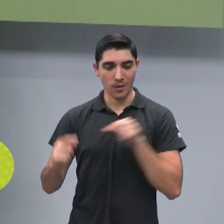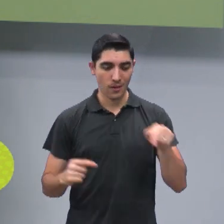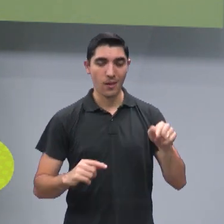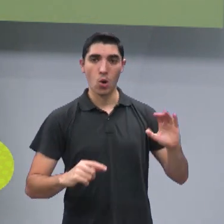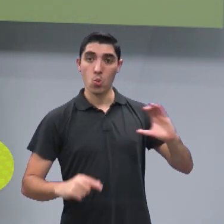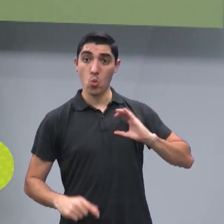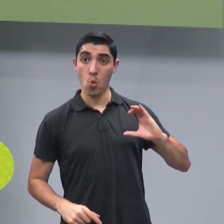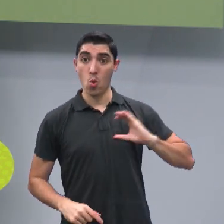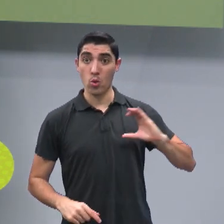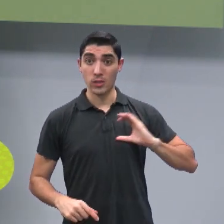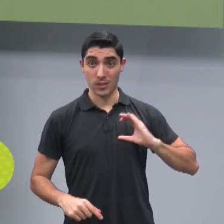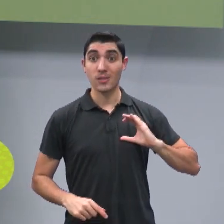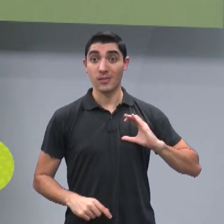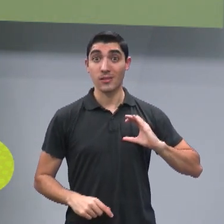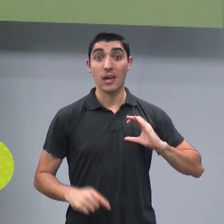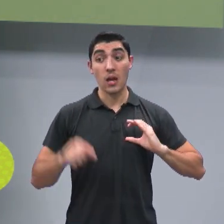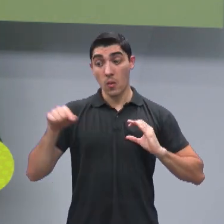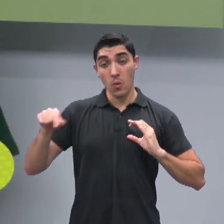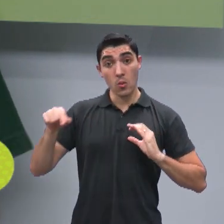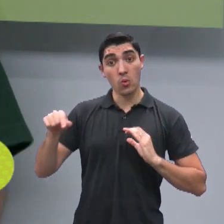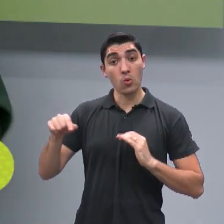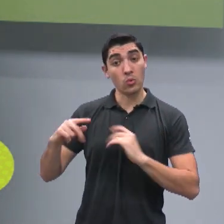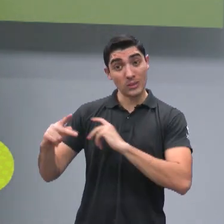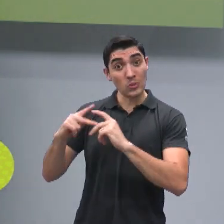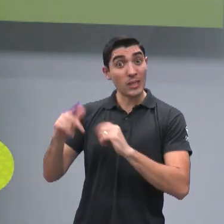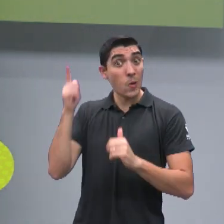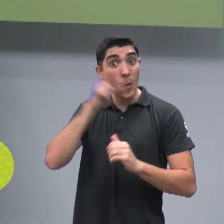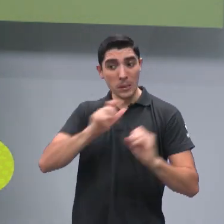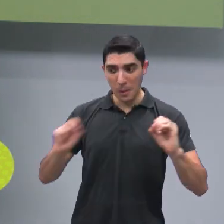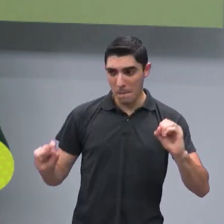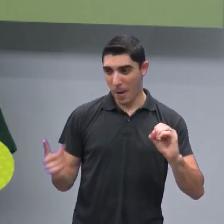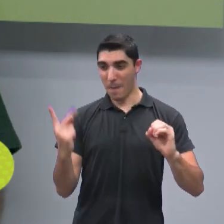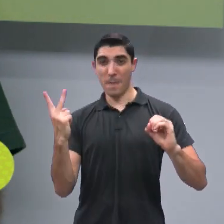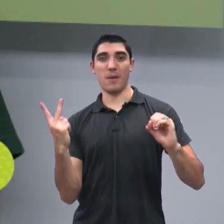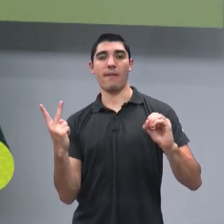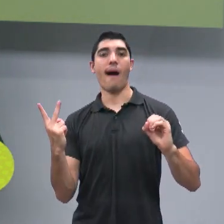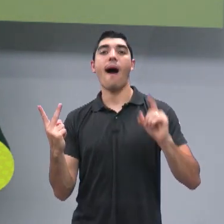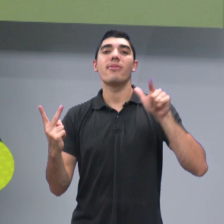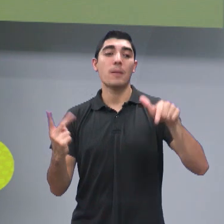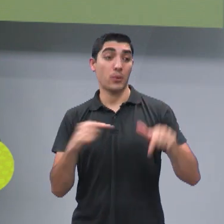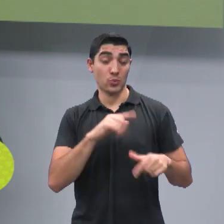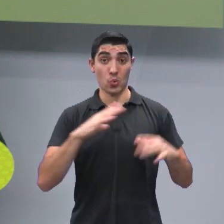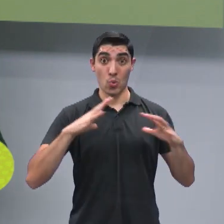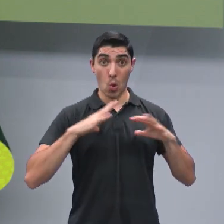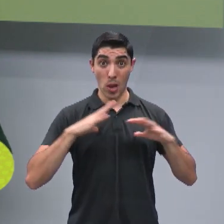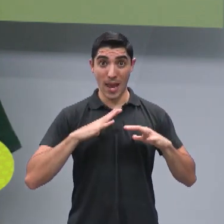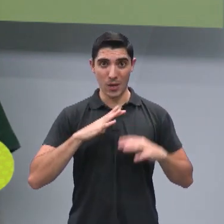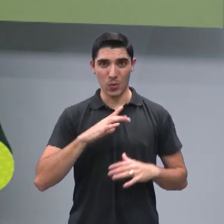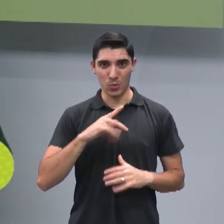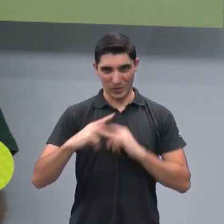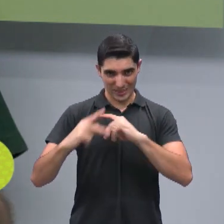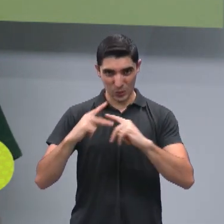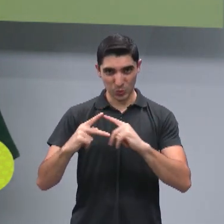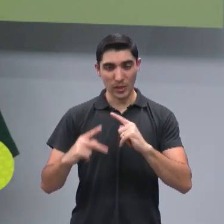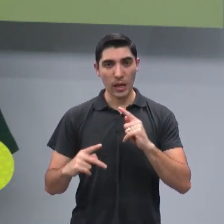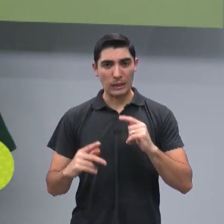o goleiro David, poderia ter sido a vitória do Corinthians, né? Mas o São José, acho que desses jogos que fez,